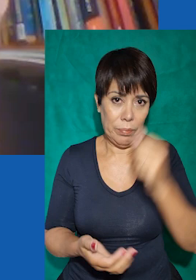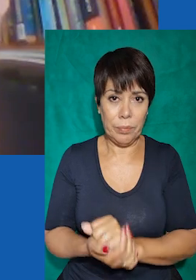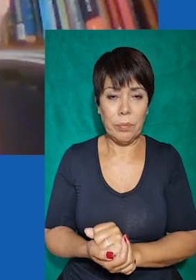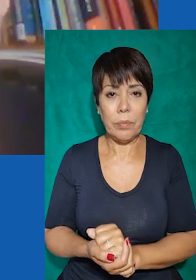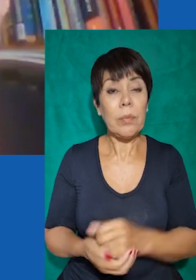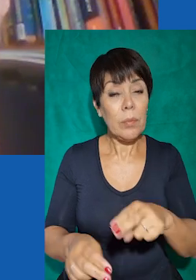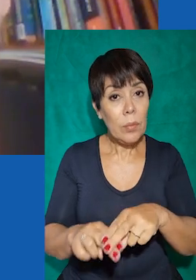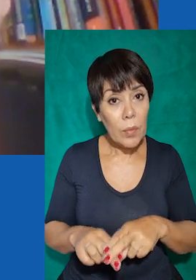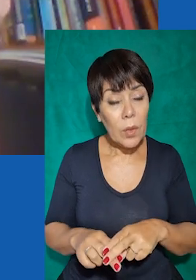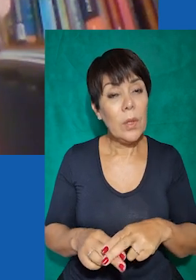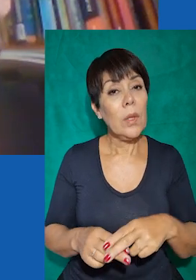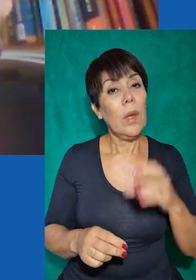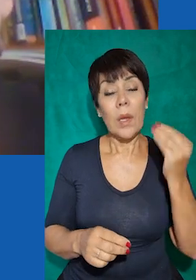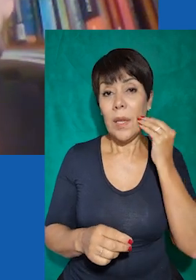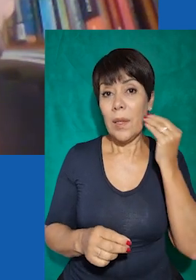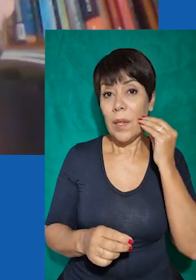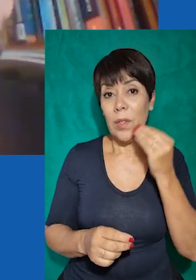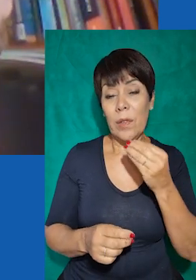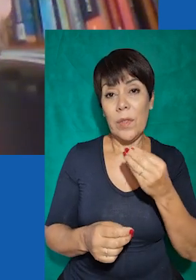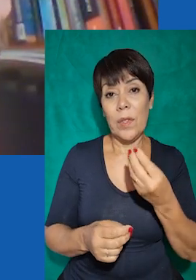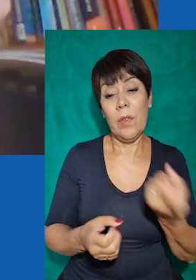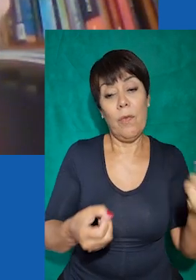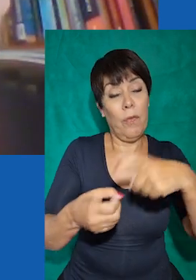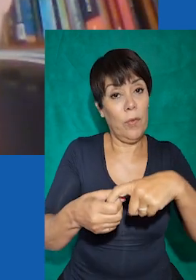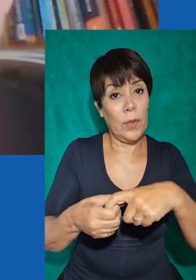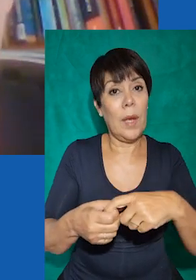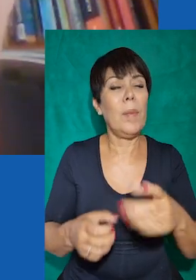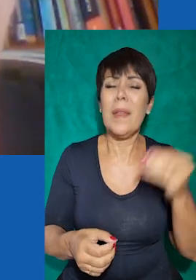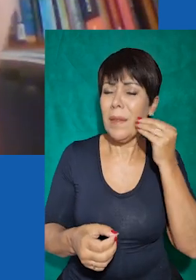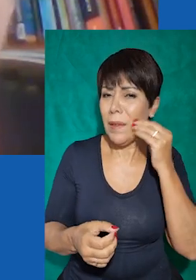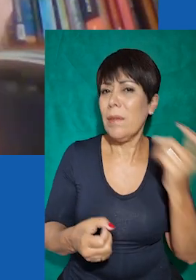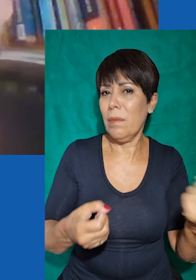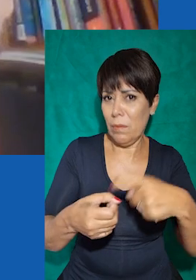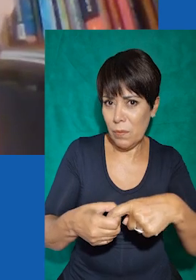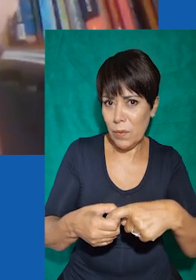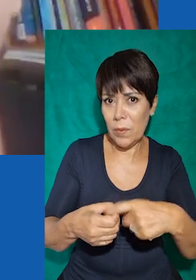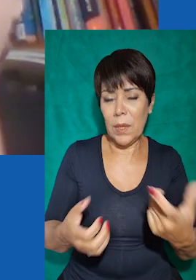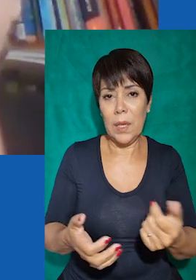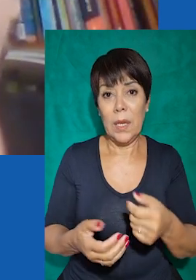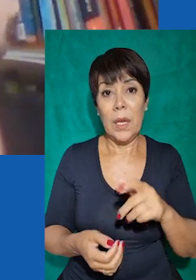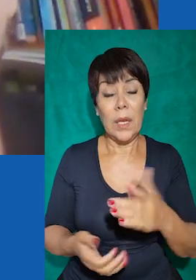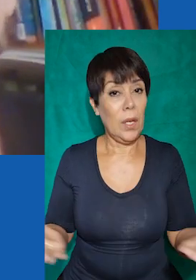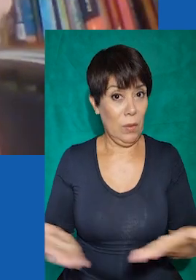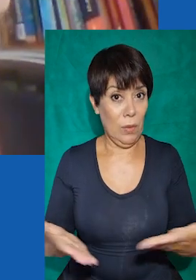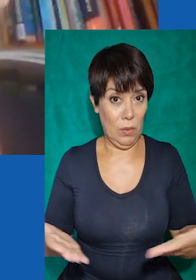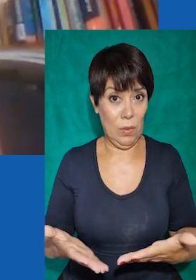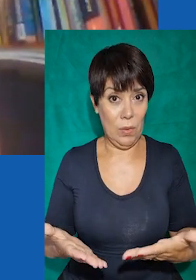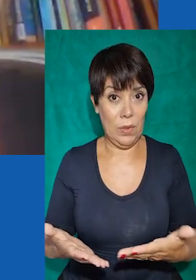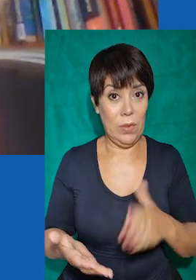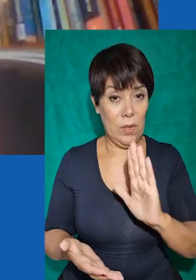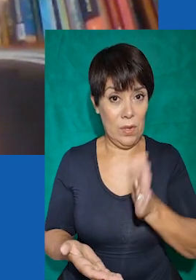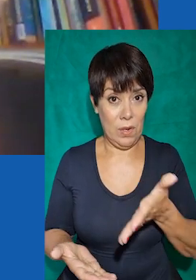e que a razão de haver essas tentativas de retomadas. Mas essas tentativas de retomadas, que estão